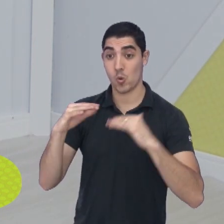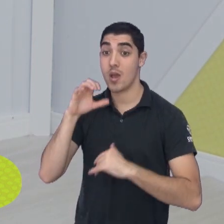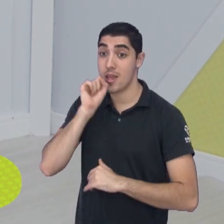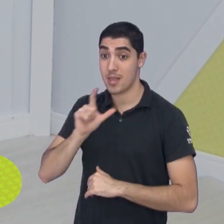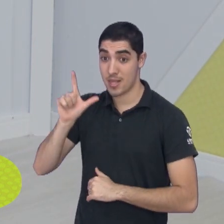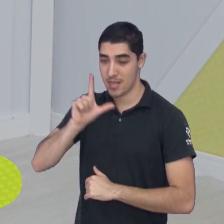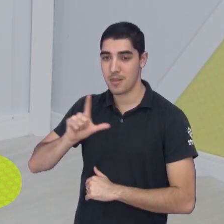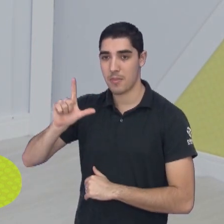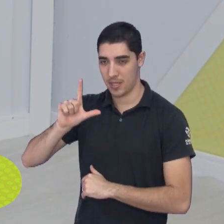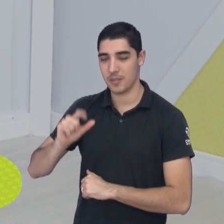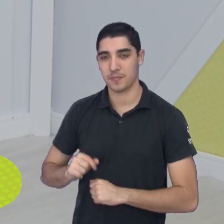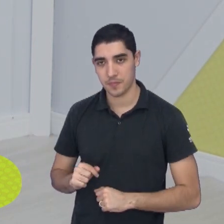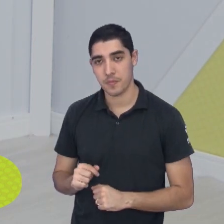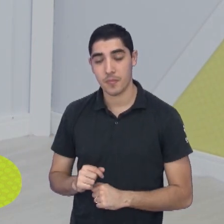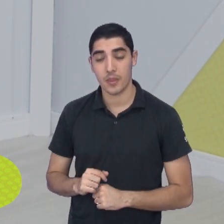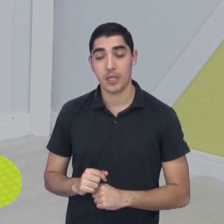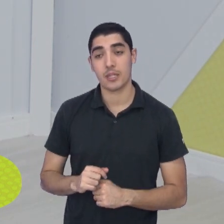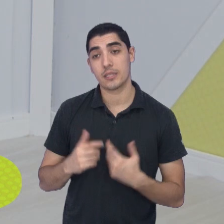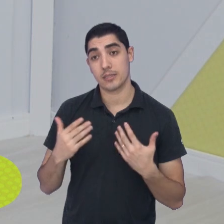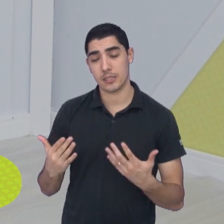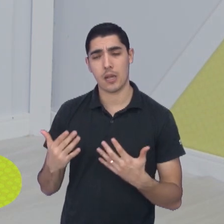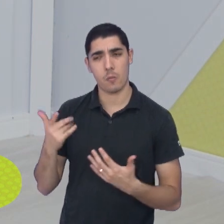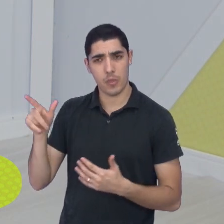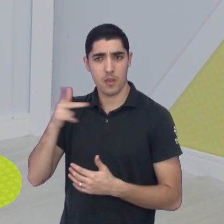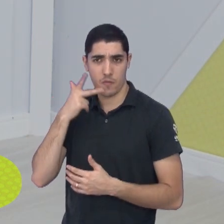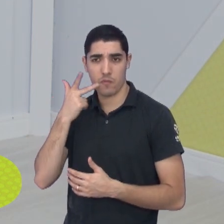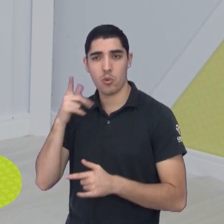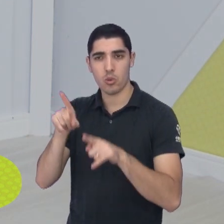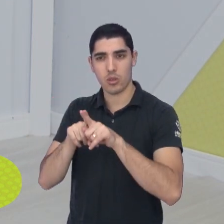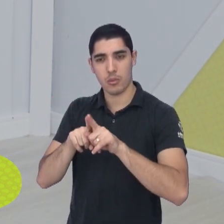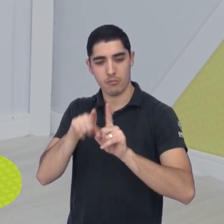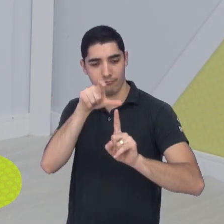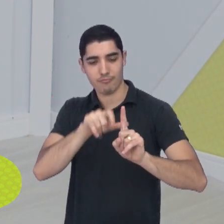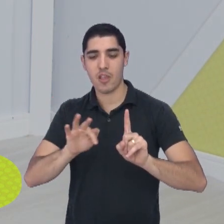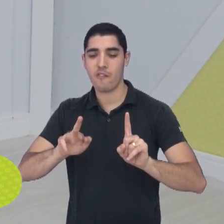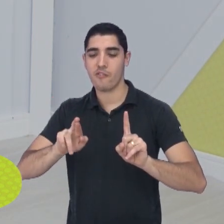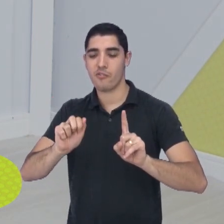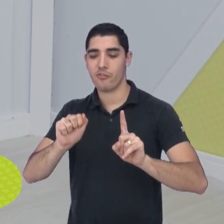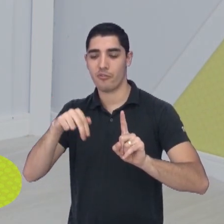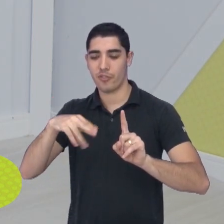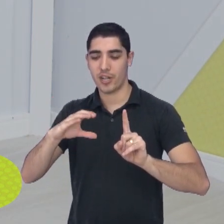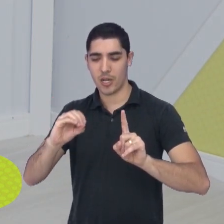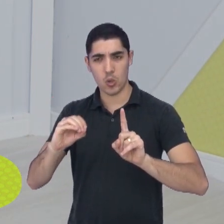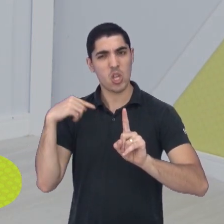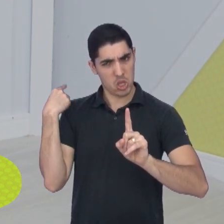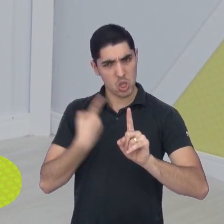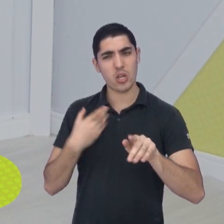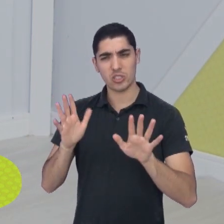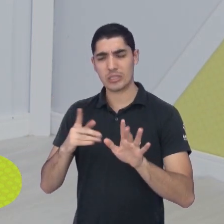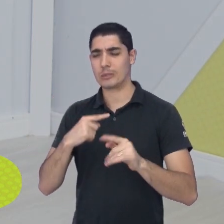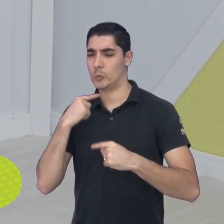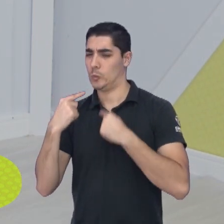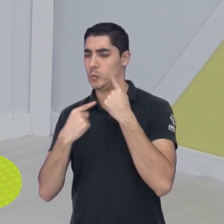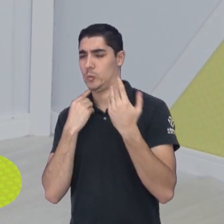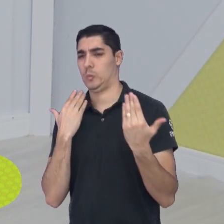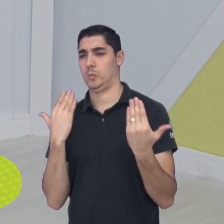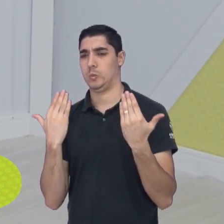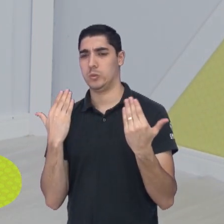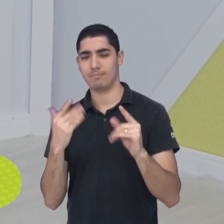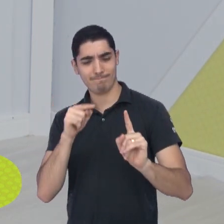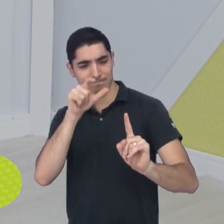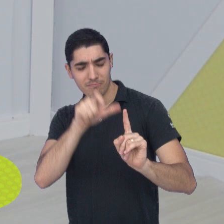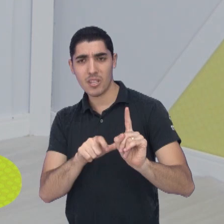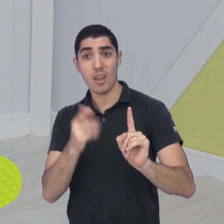sobre o jogo da Inter de Limeira, e o outro assunto que ele abordou também sobre o Meia Franco, que a gente mesmo vem questionando que o Franco não era o mesmo Franco